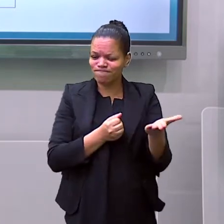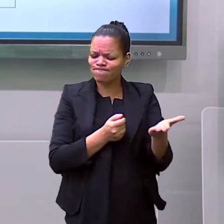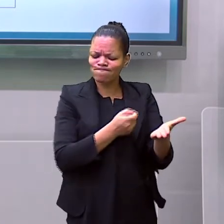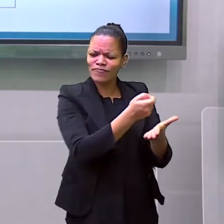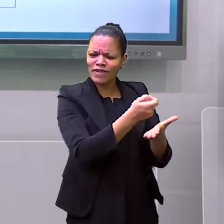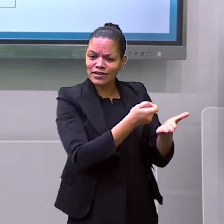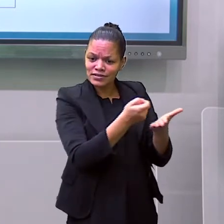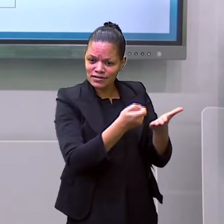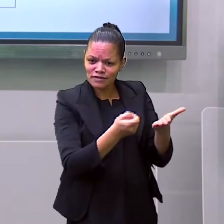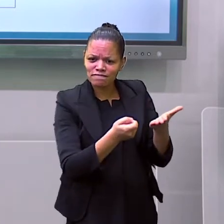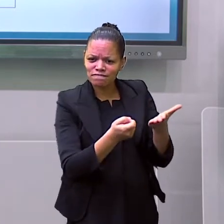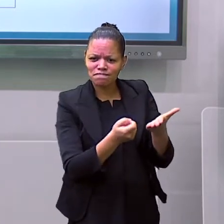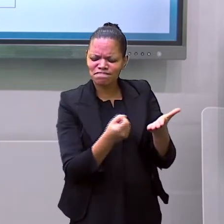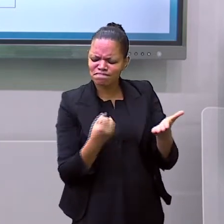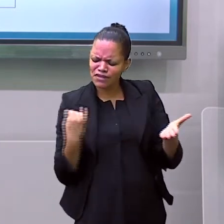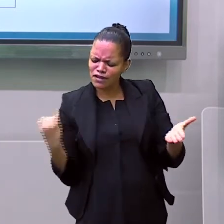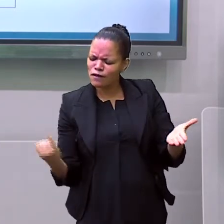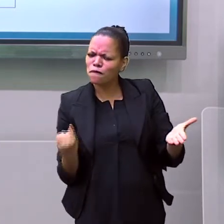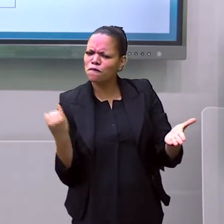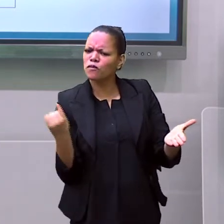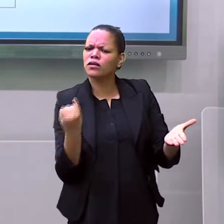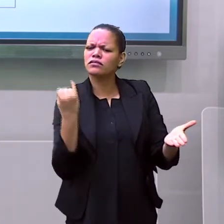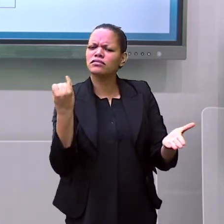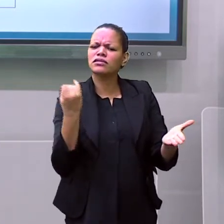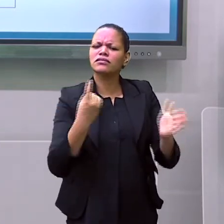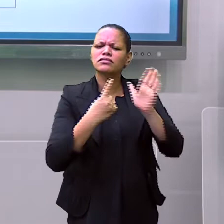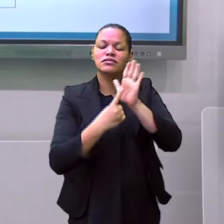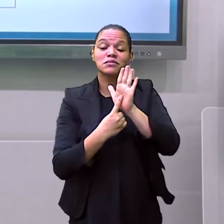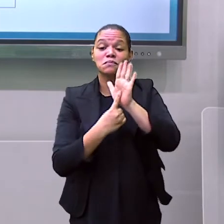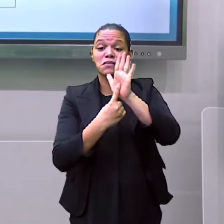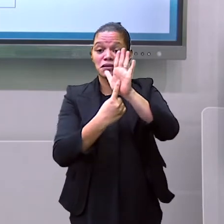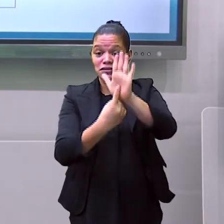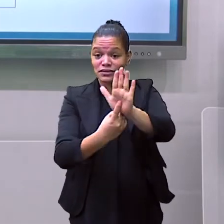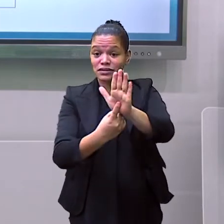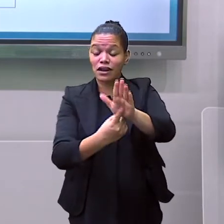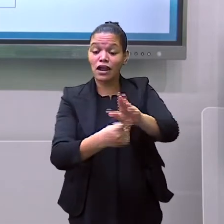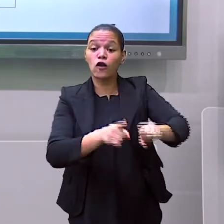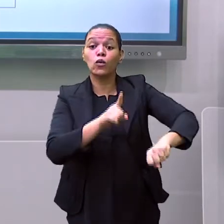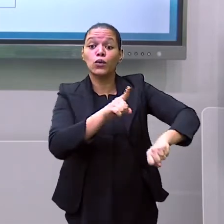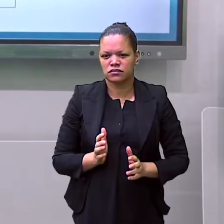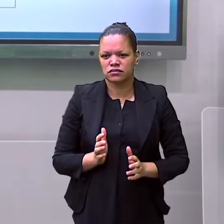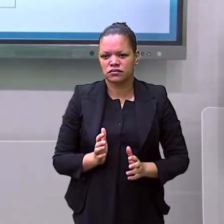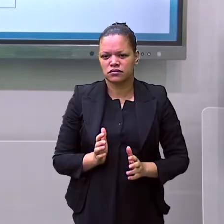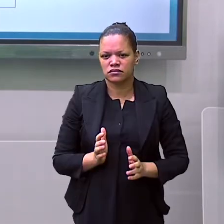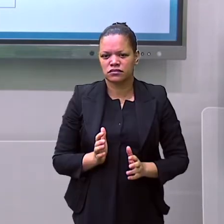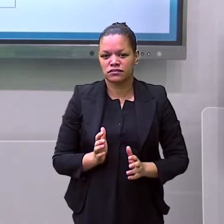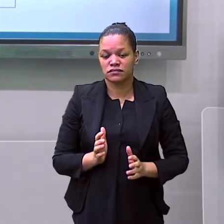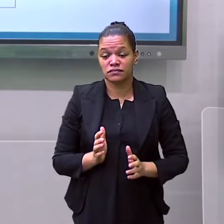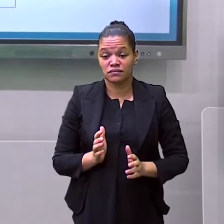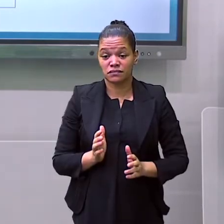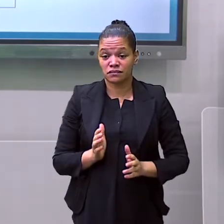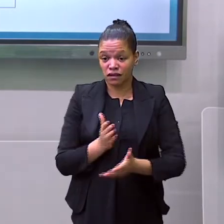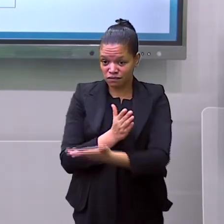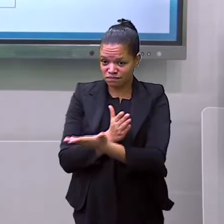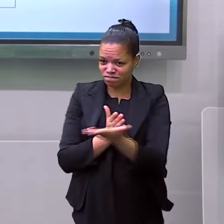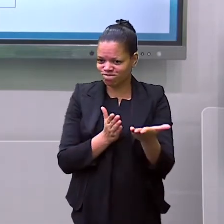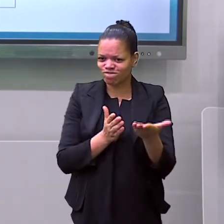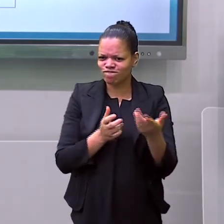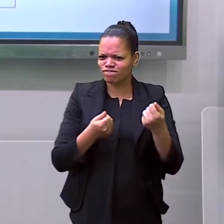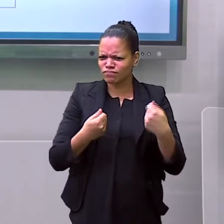é importante descrever algo que precise ali do tempo, não é isso? Então, você deve utilizar,